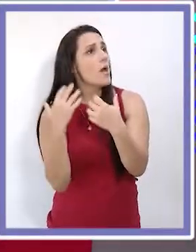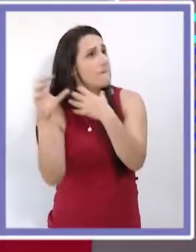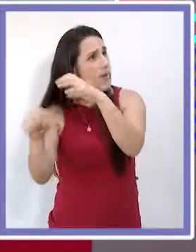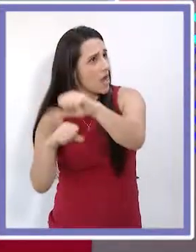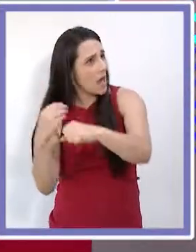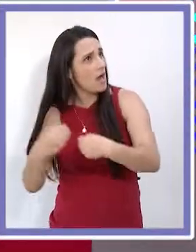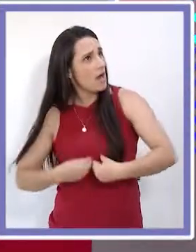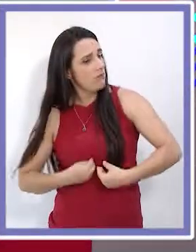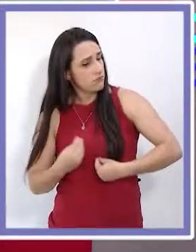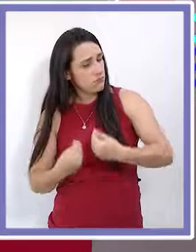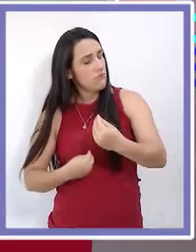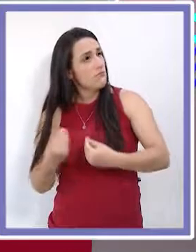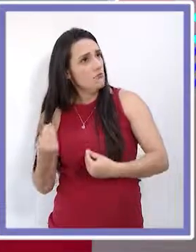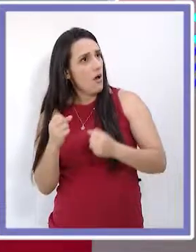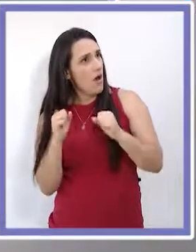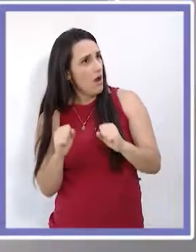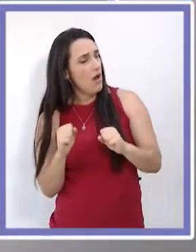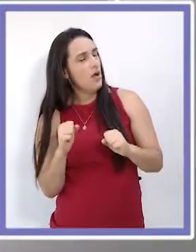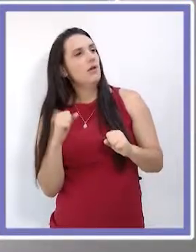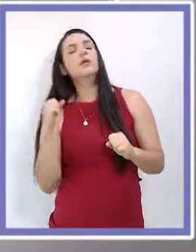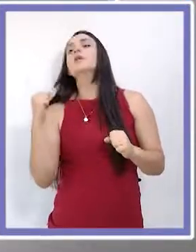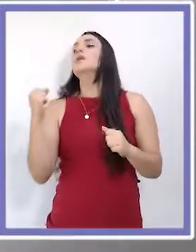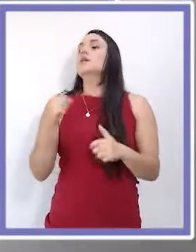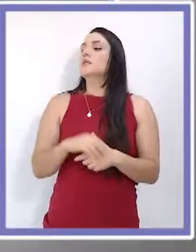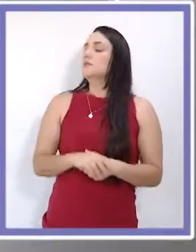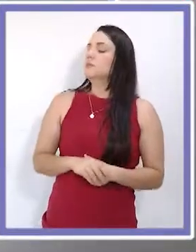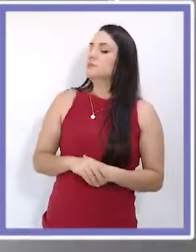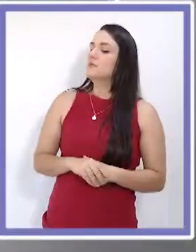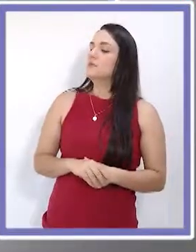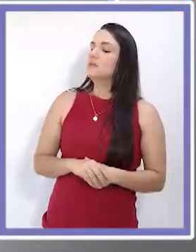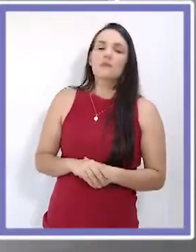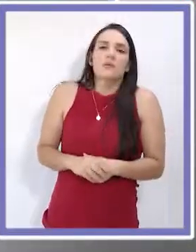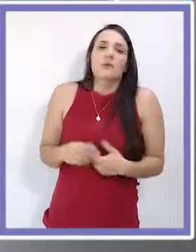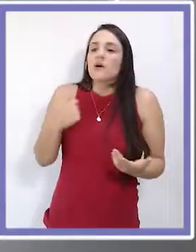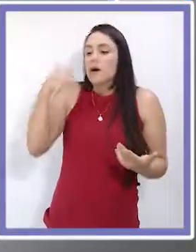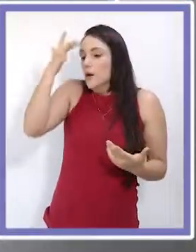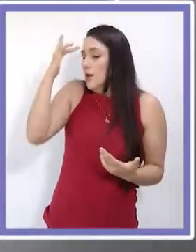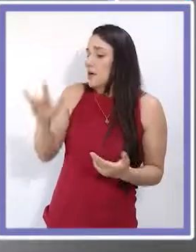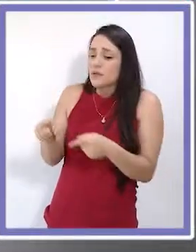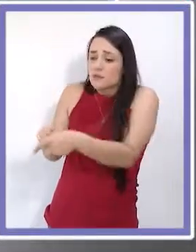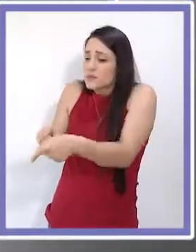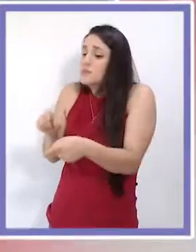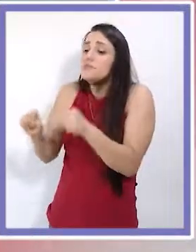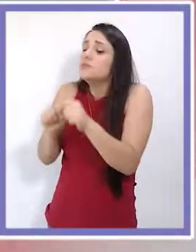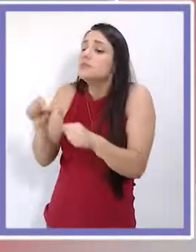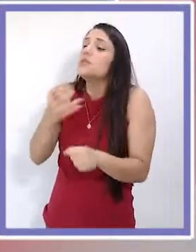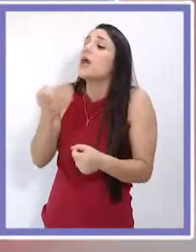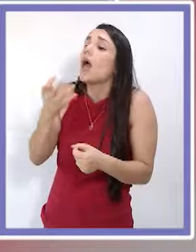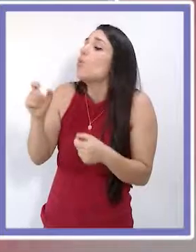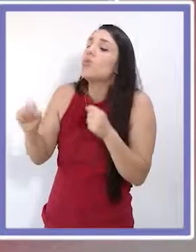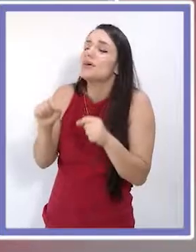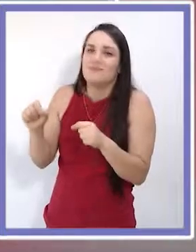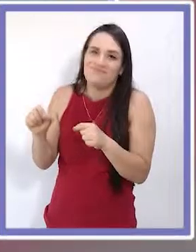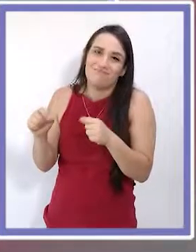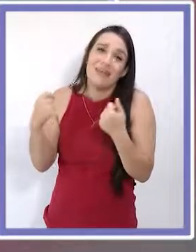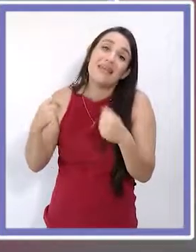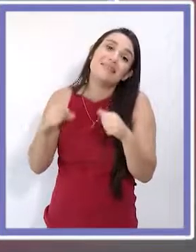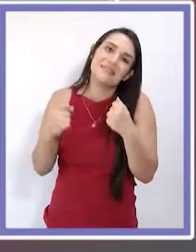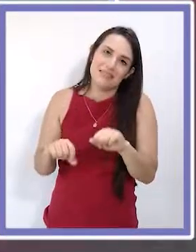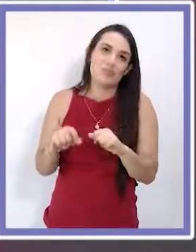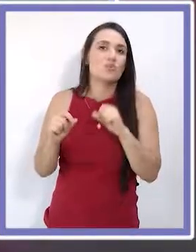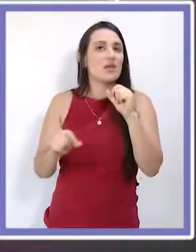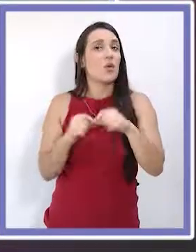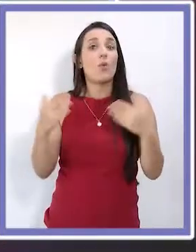que a pessoa tinha essa vontade em vida, certeza que ela vai fazer. Sempre a família faz a última vontade da pessoa. Então,